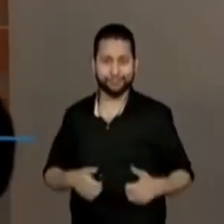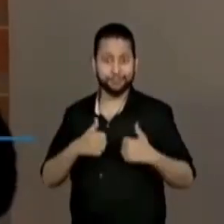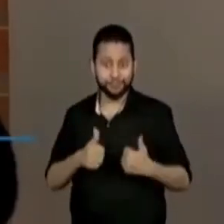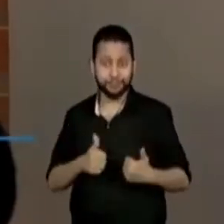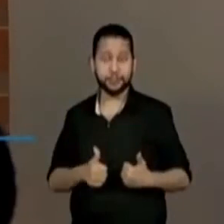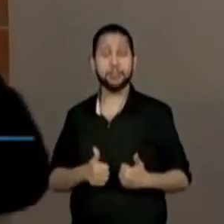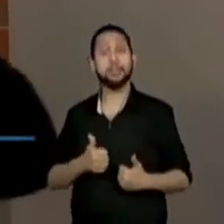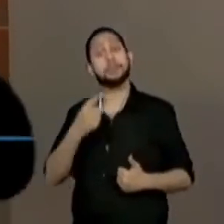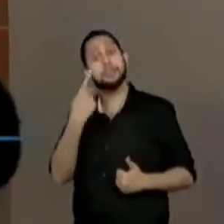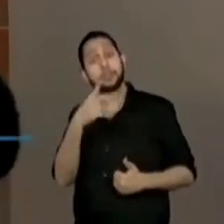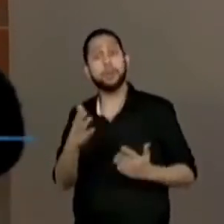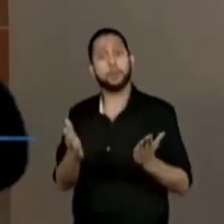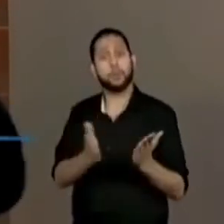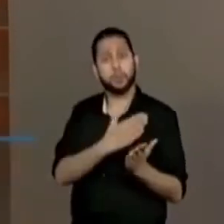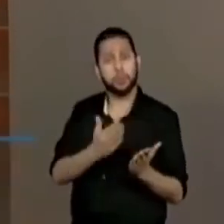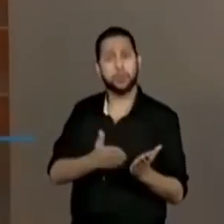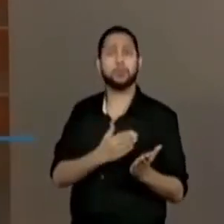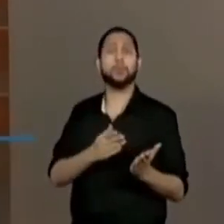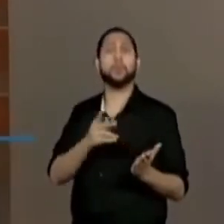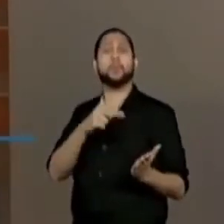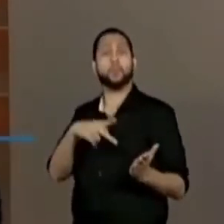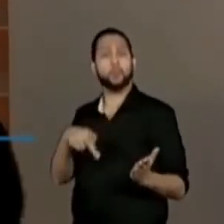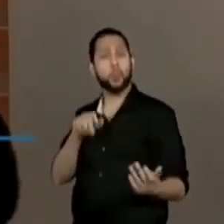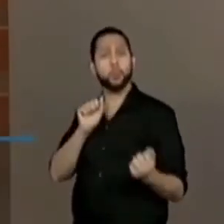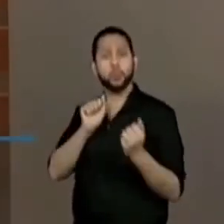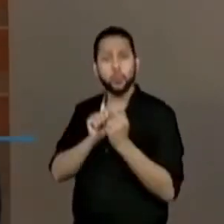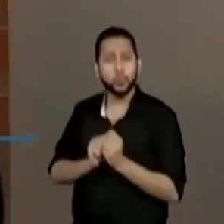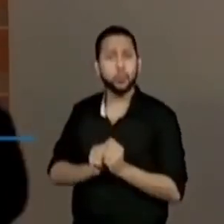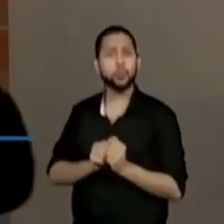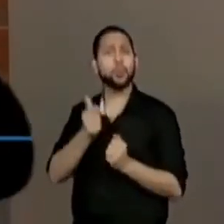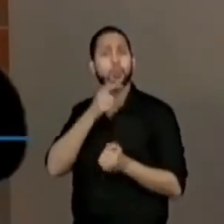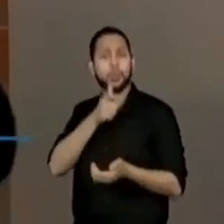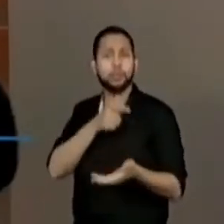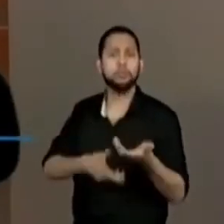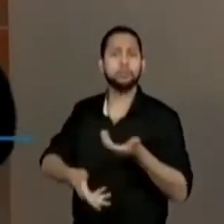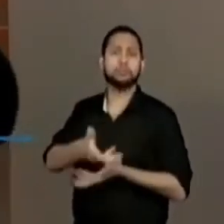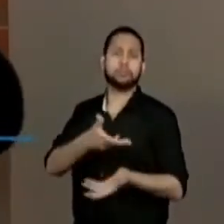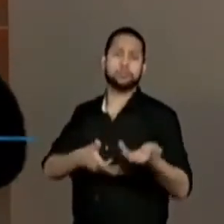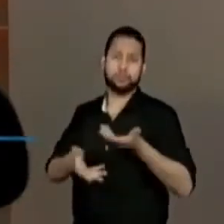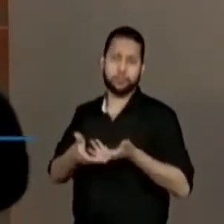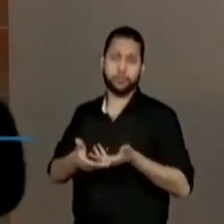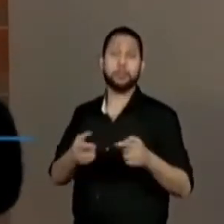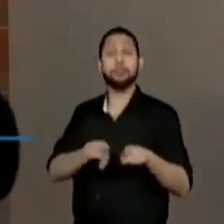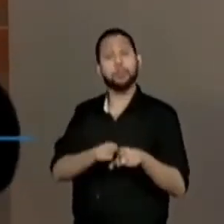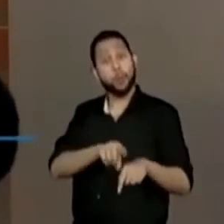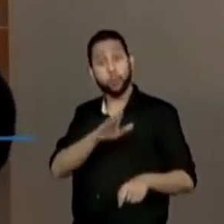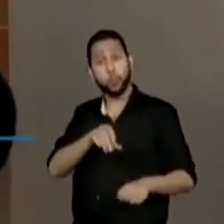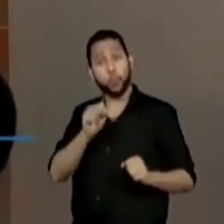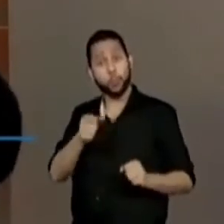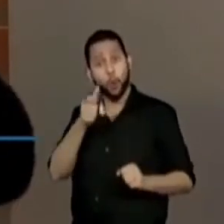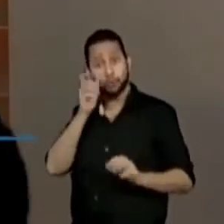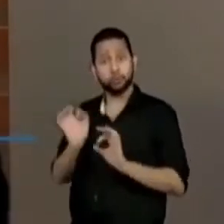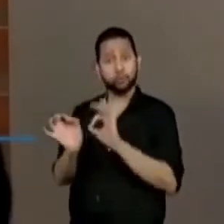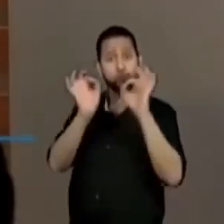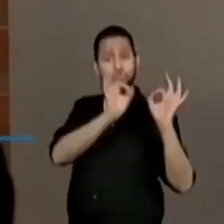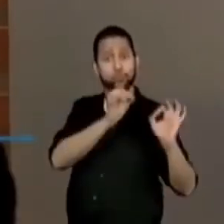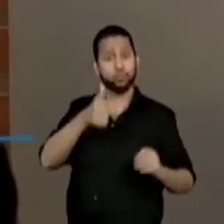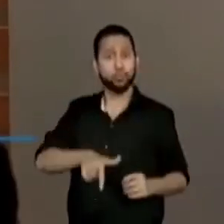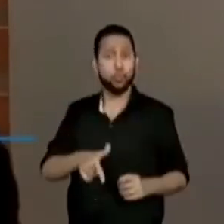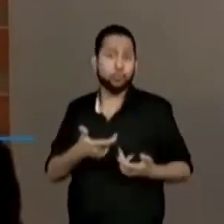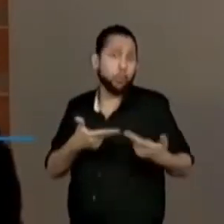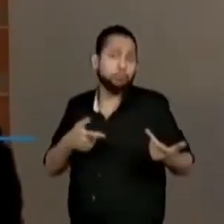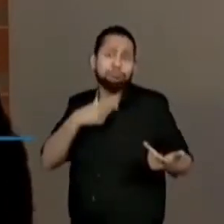mas com o material em mãos você pode trabalhar mais tranquilamente ou o aluno pode assistir essa aula de novo para ver o que ele